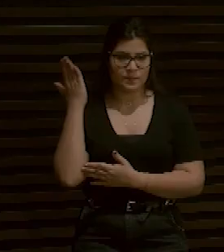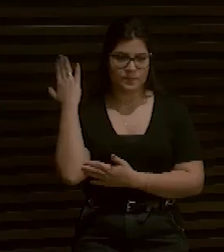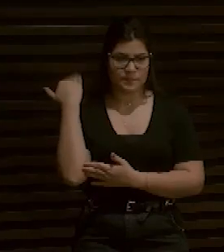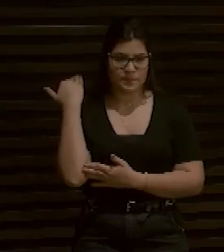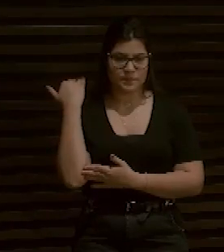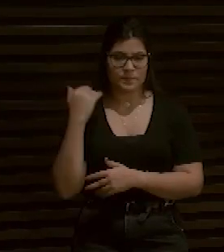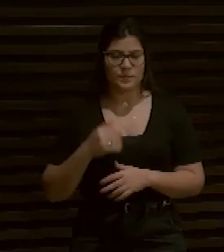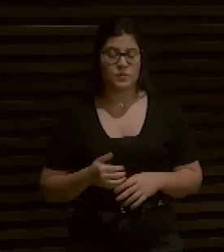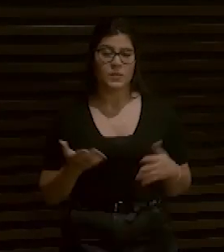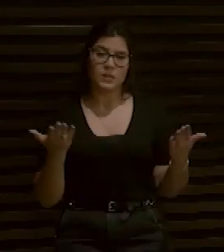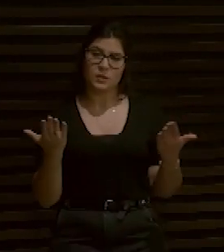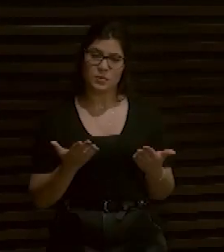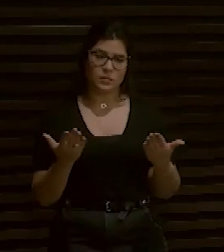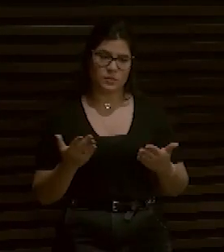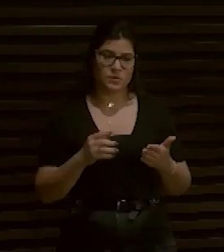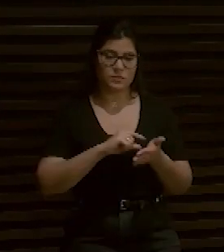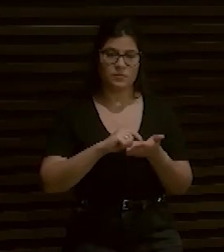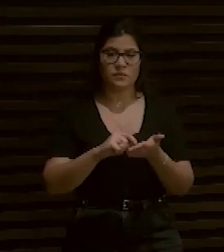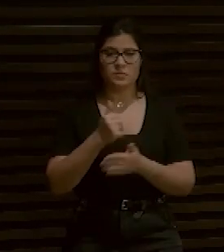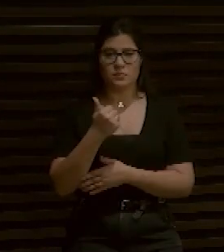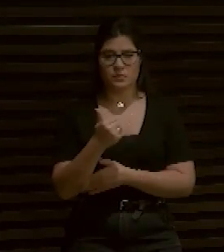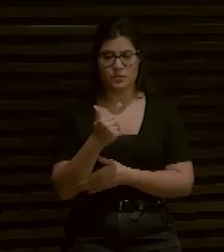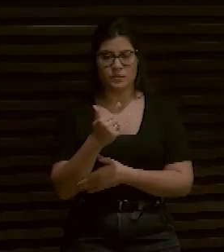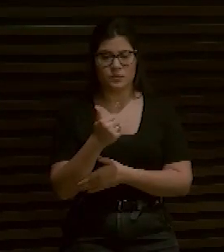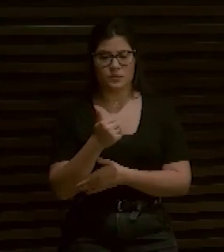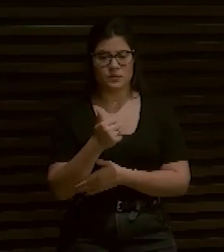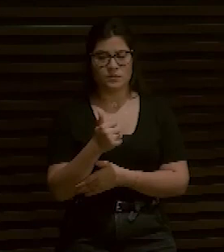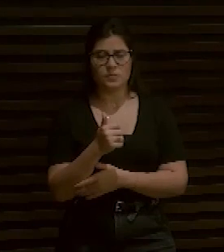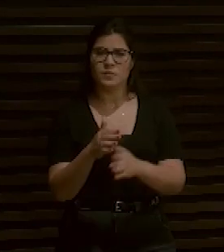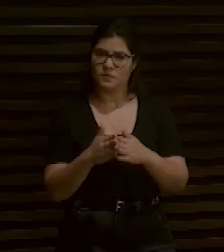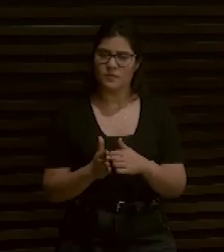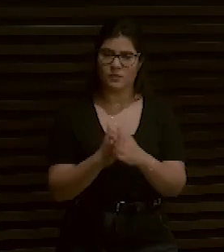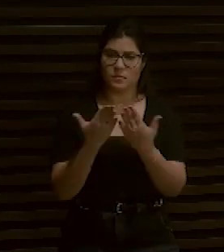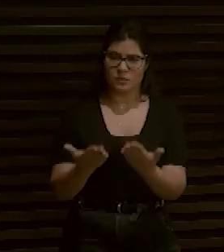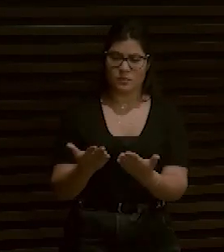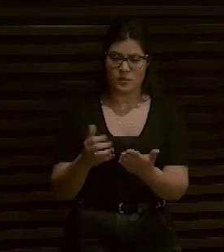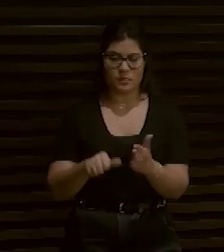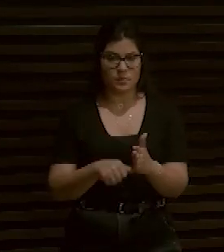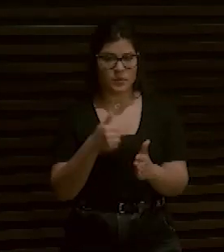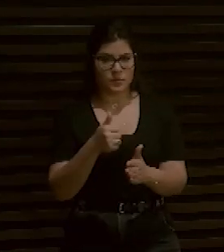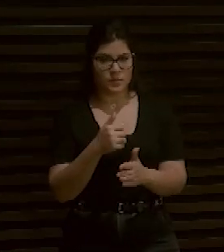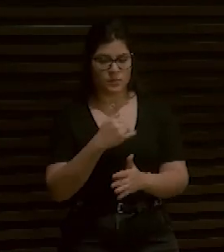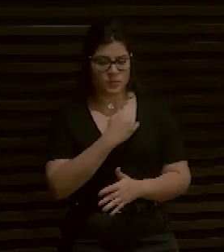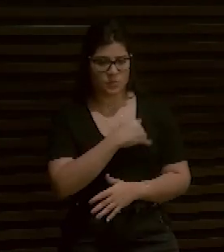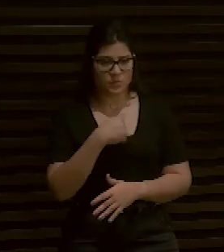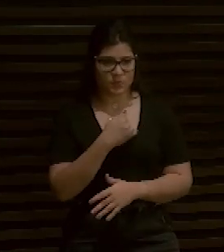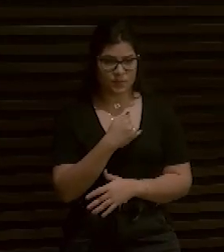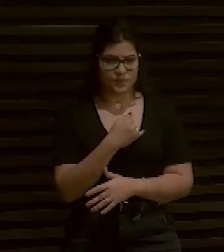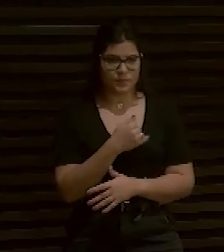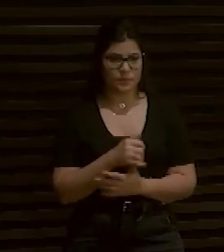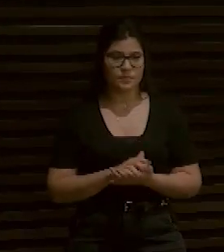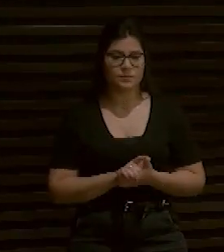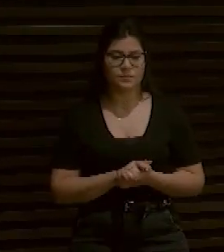hoje, o versículo 1, eu peço para que você sempre deixe a sua Bíblia em 1 João. A gente vai para outros textos, mas a gente sempre